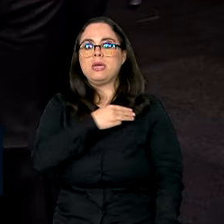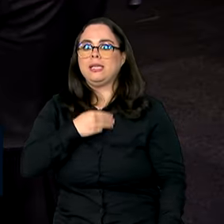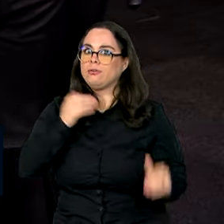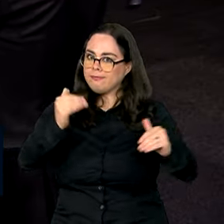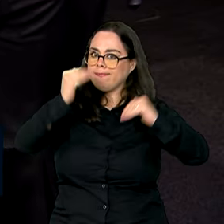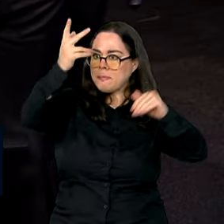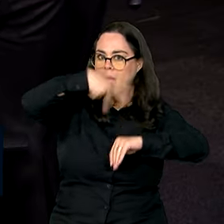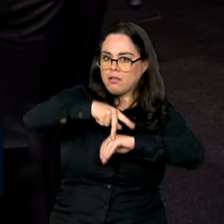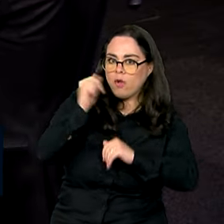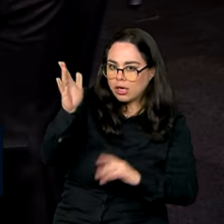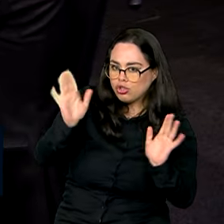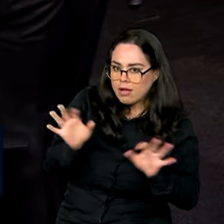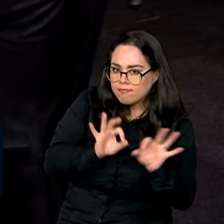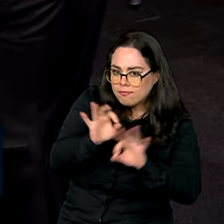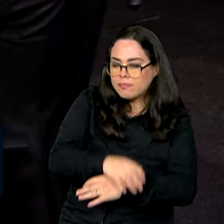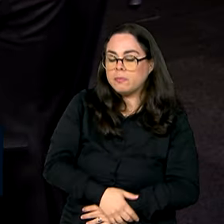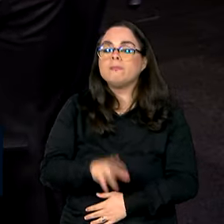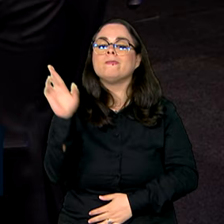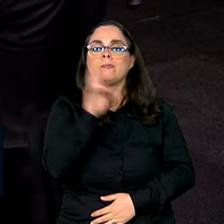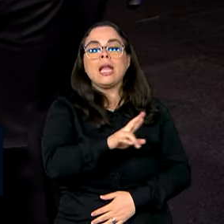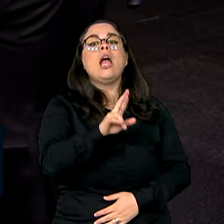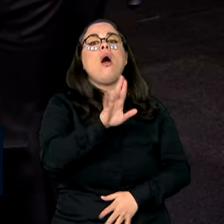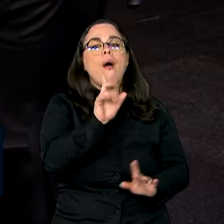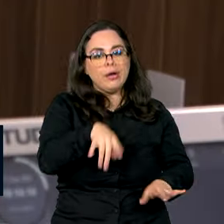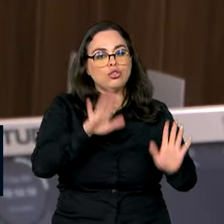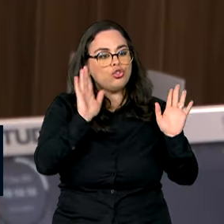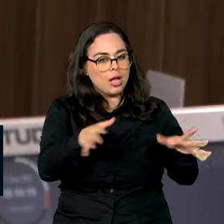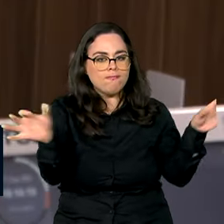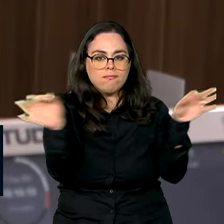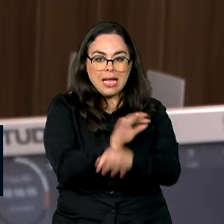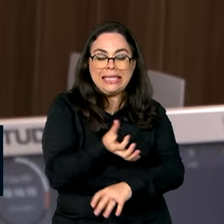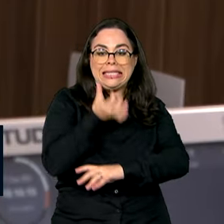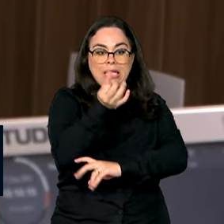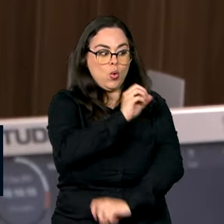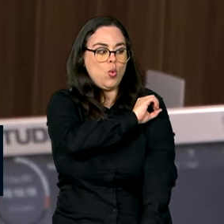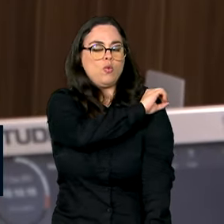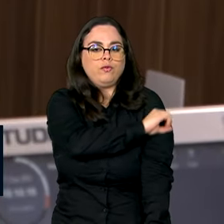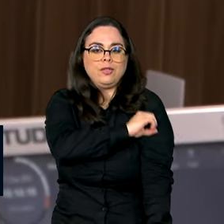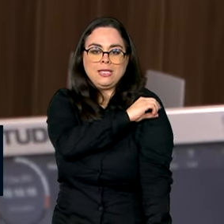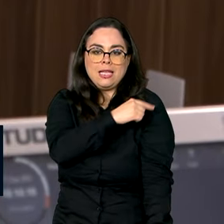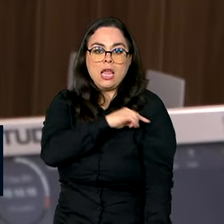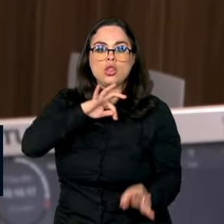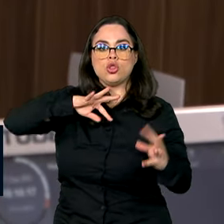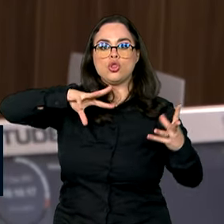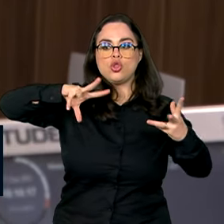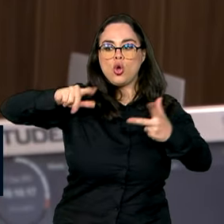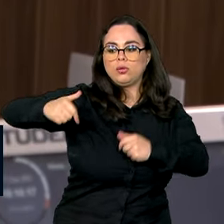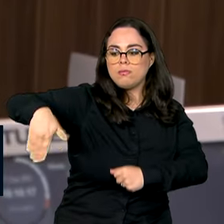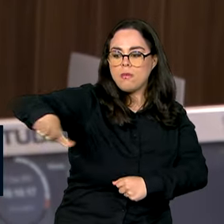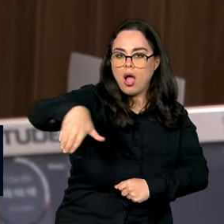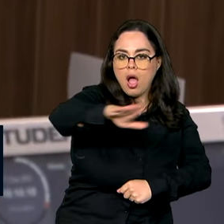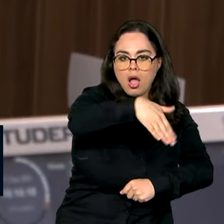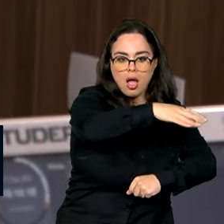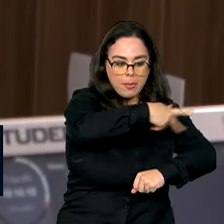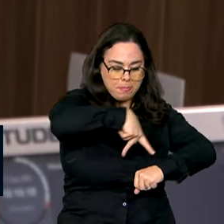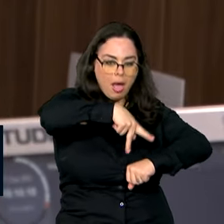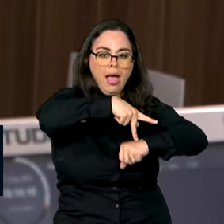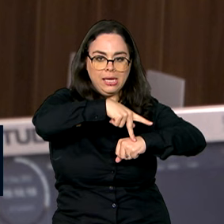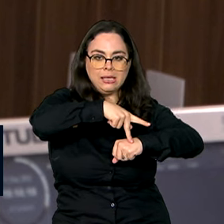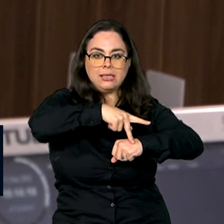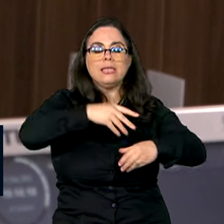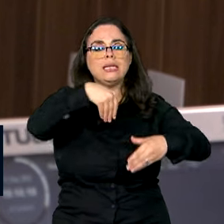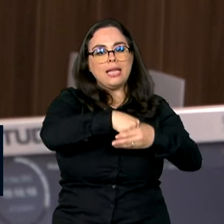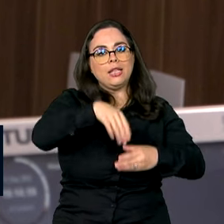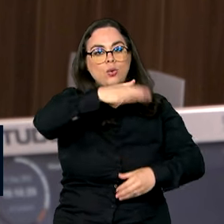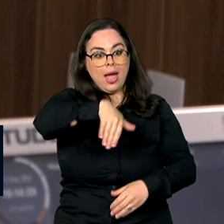Nós acabamos a sexta oficina com todos os órgãos de segurança do país, né, tanto do ponto de vista de